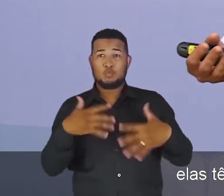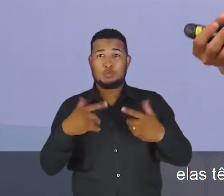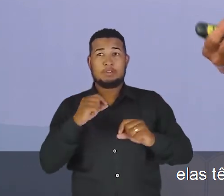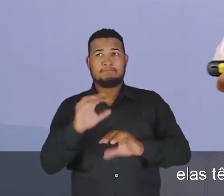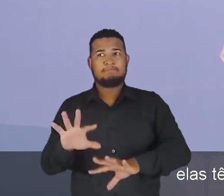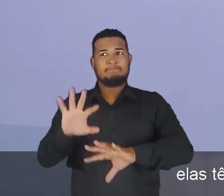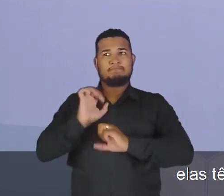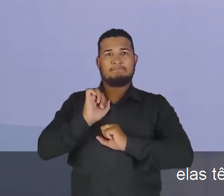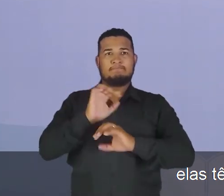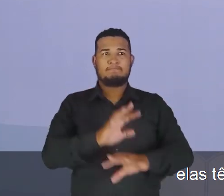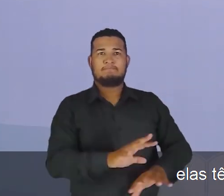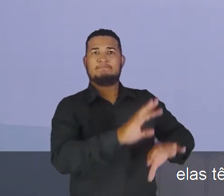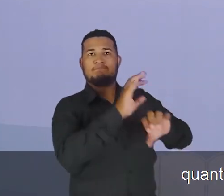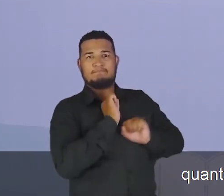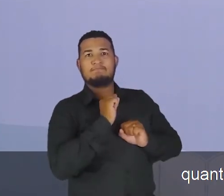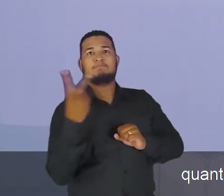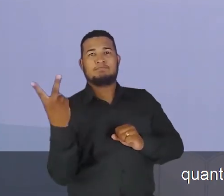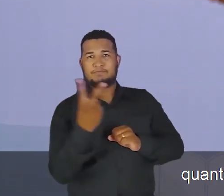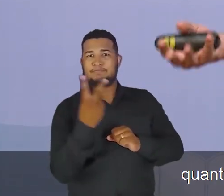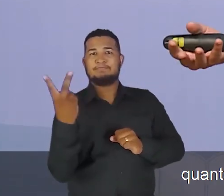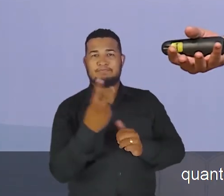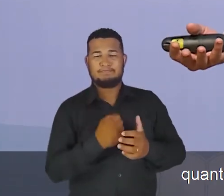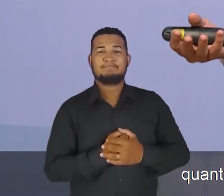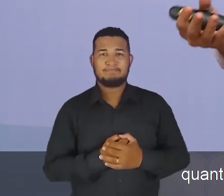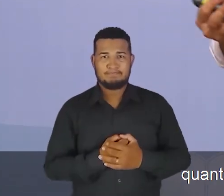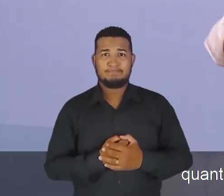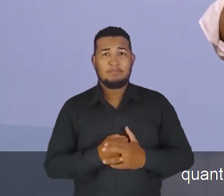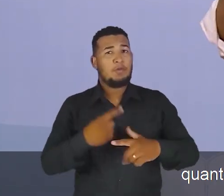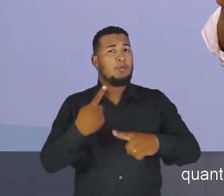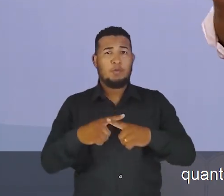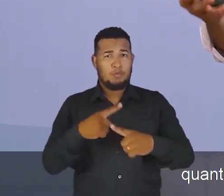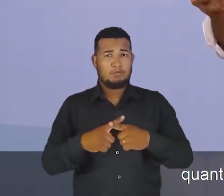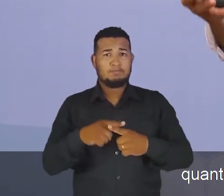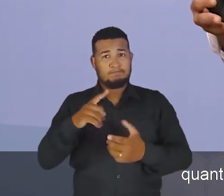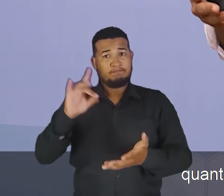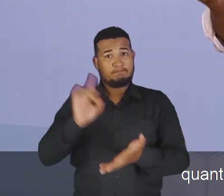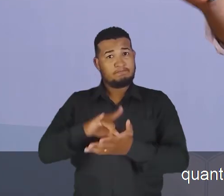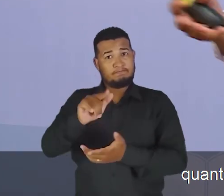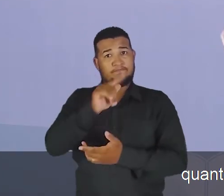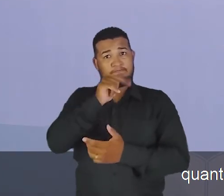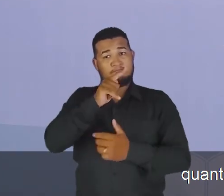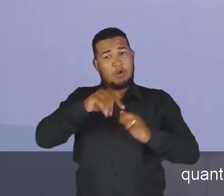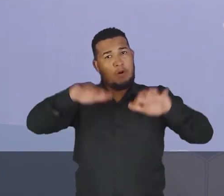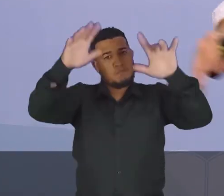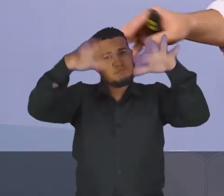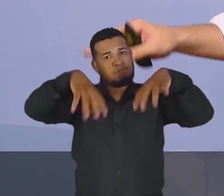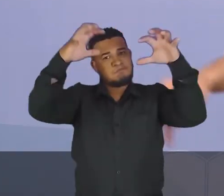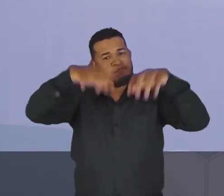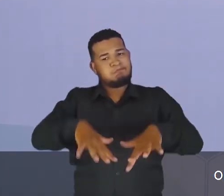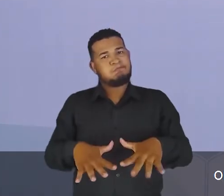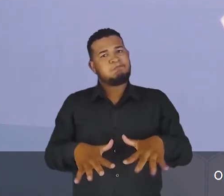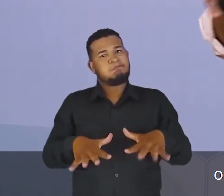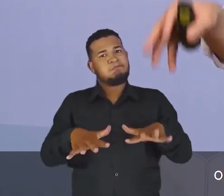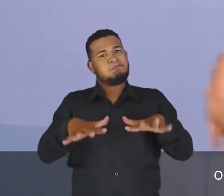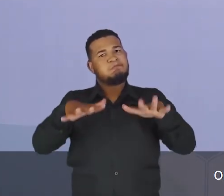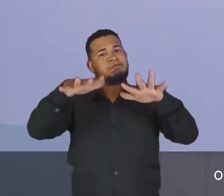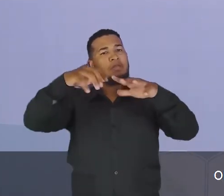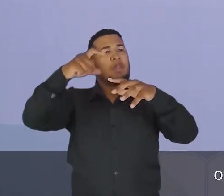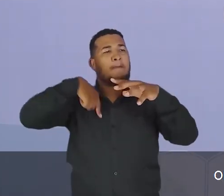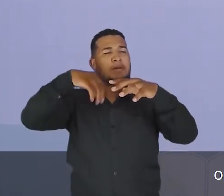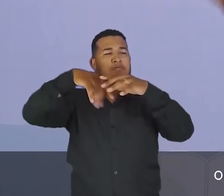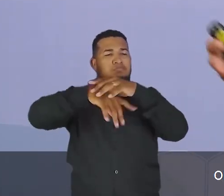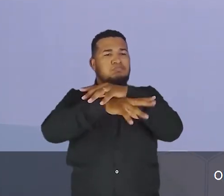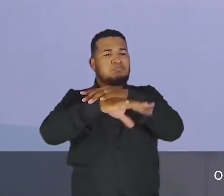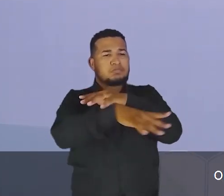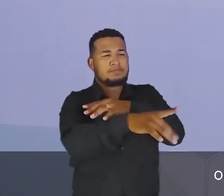de desenvolver tanto a cólera quanto a leptospirose, porque essa água das enchentes, né, ela varre os esgotos ali onde